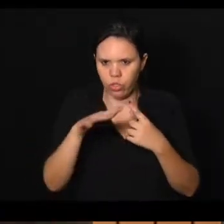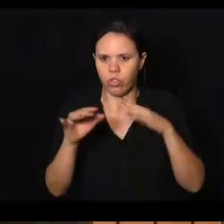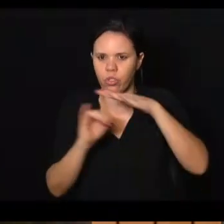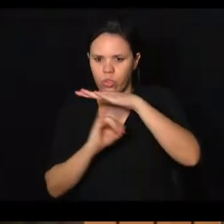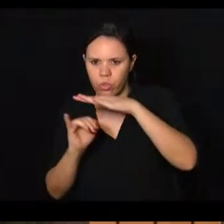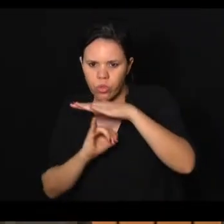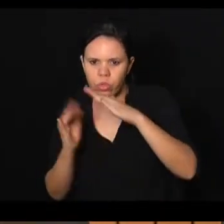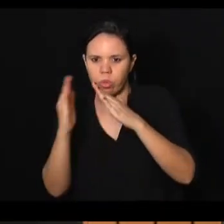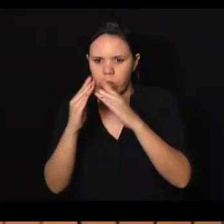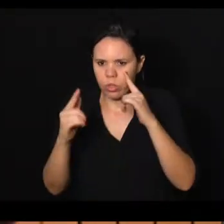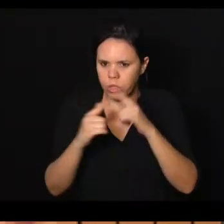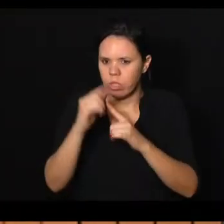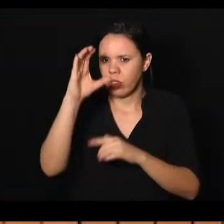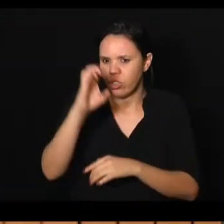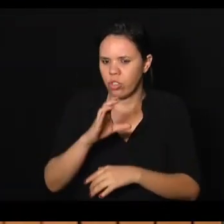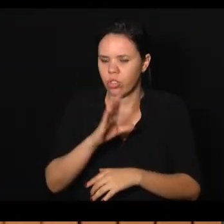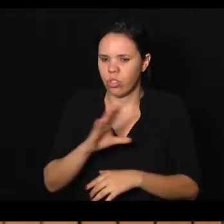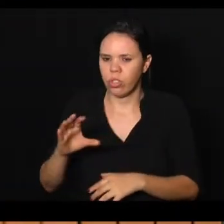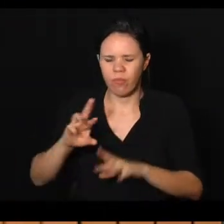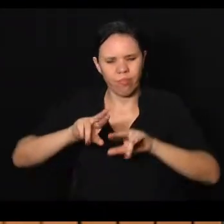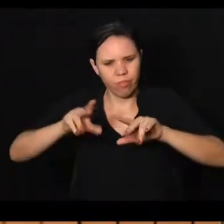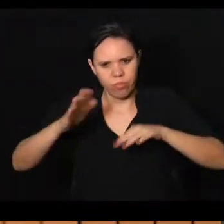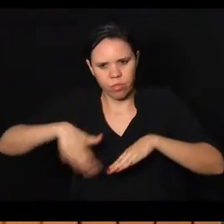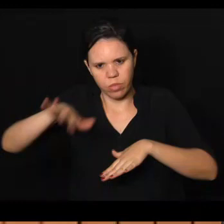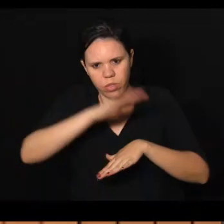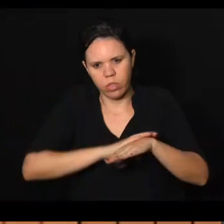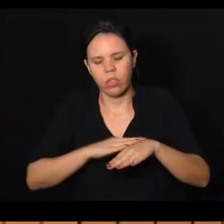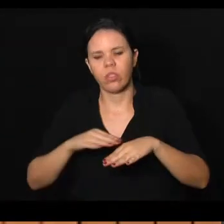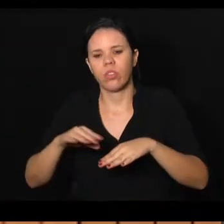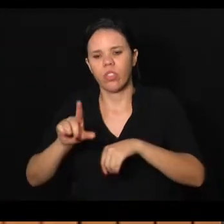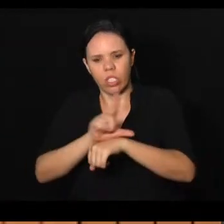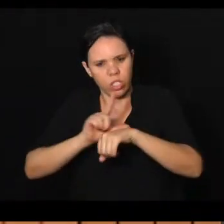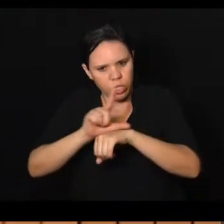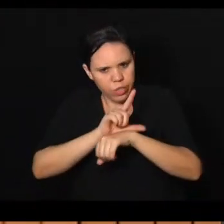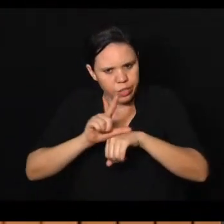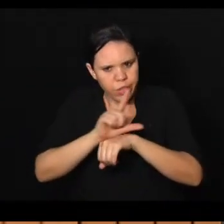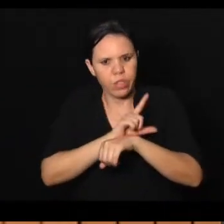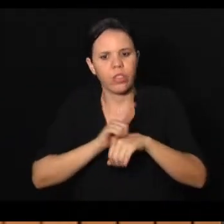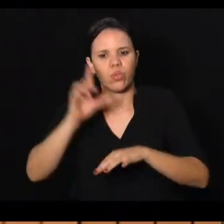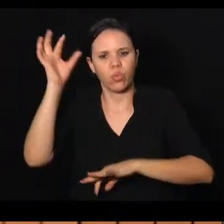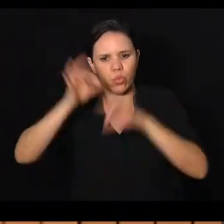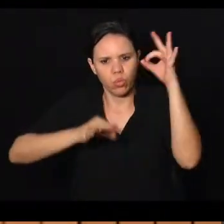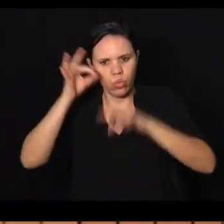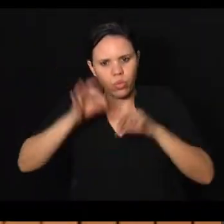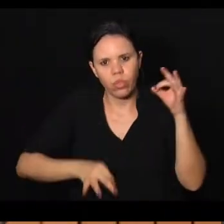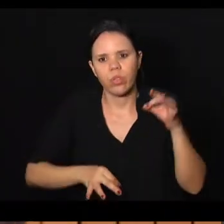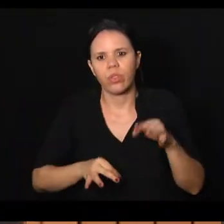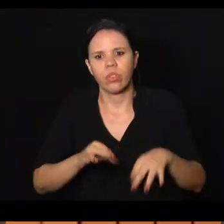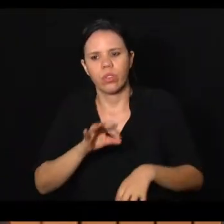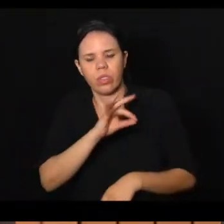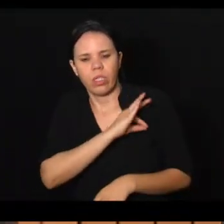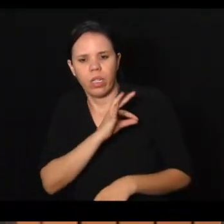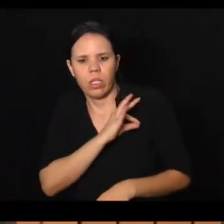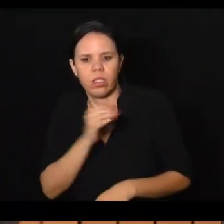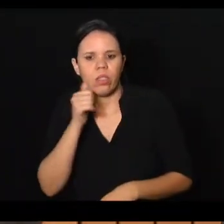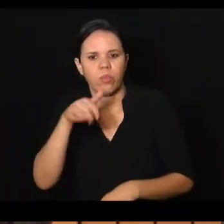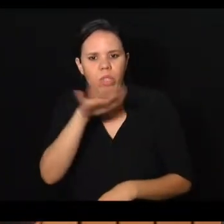o legislativo, o judiciário, o fortalecimento da rede, delegacias de